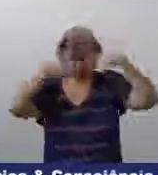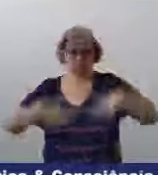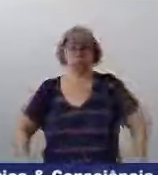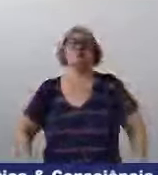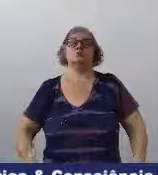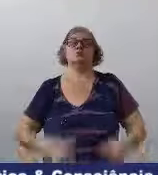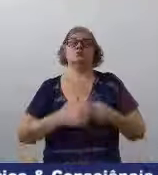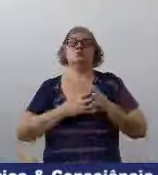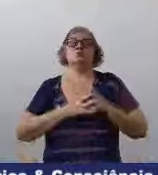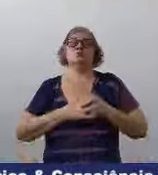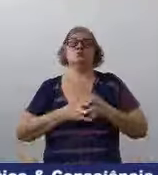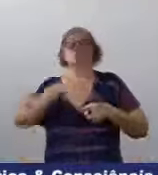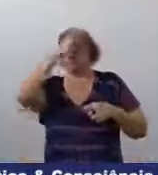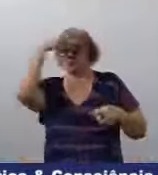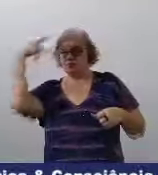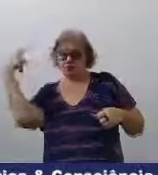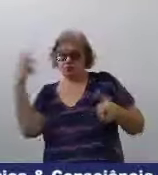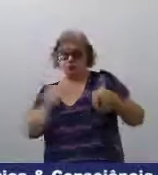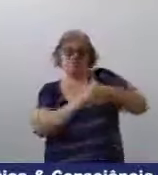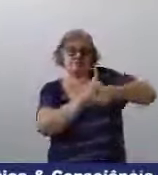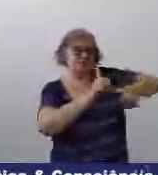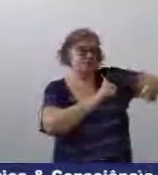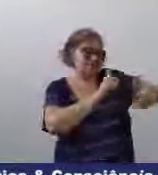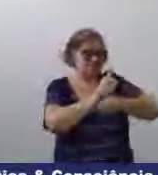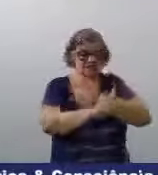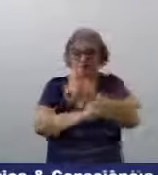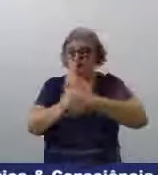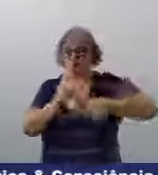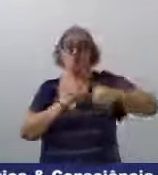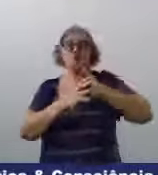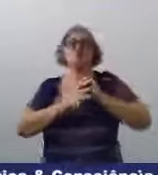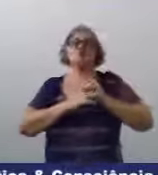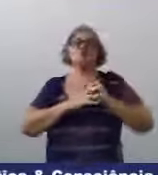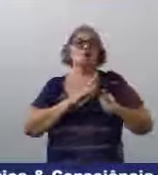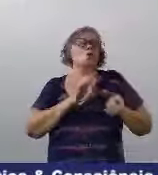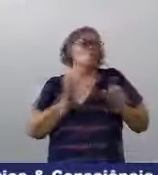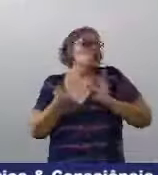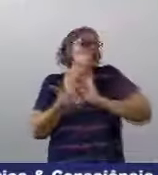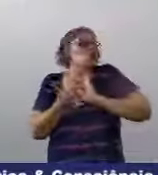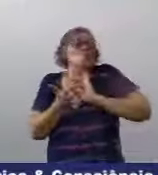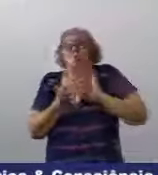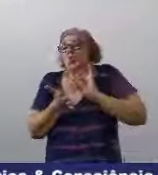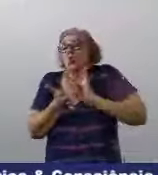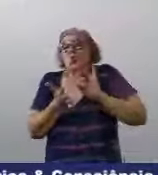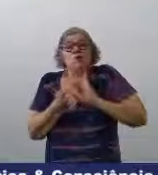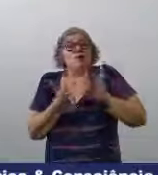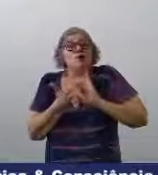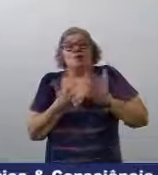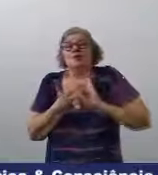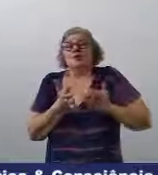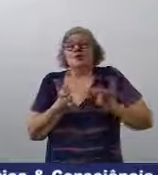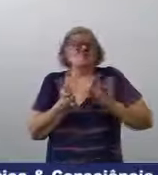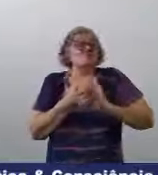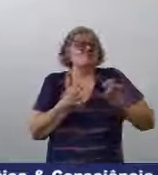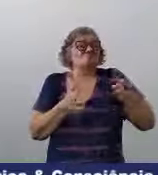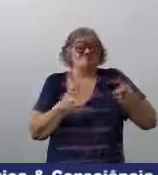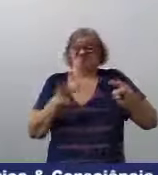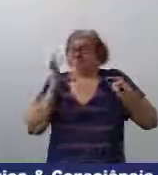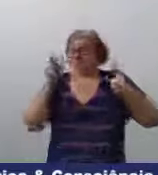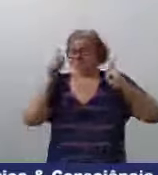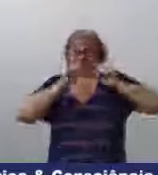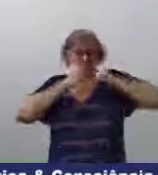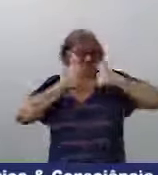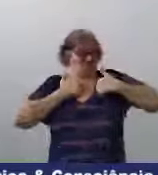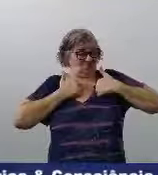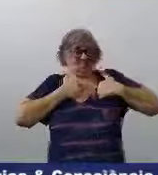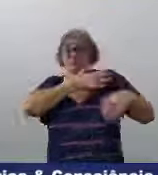a todo o nosso organismo, como faz bem às pessoas que se aproximam de nós. enquanto o ódio é um veneno que